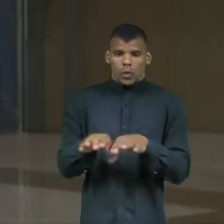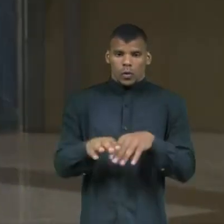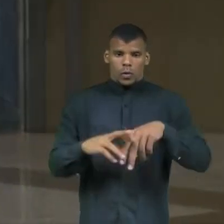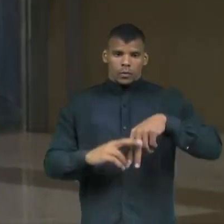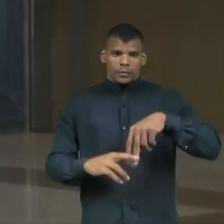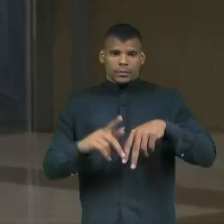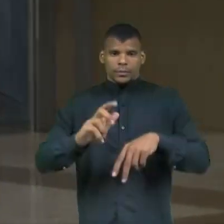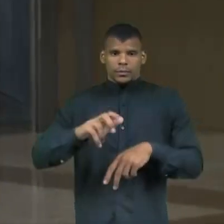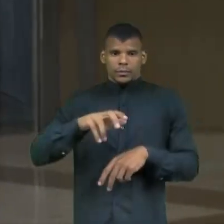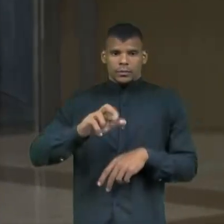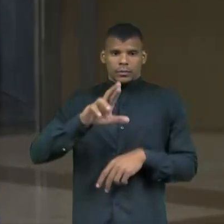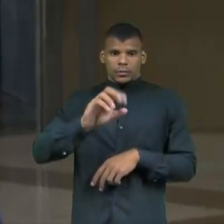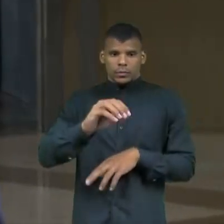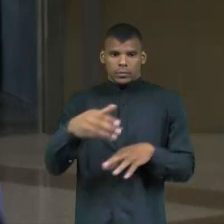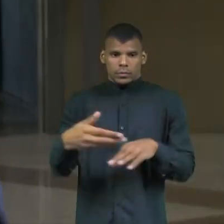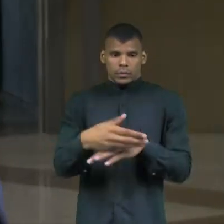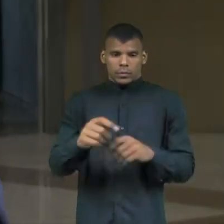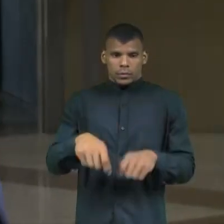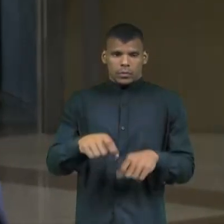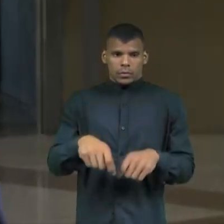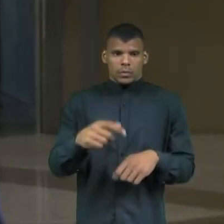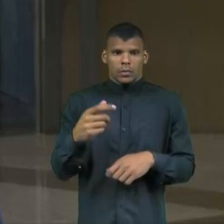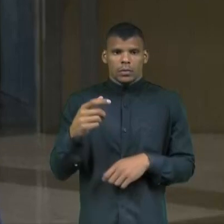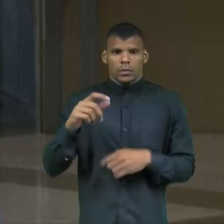Você pode acessar o canal